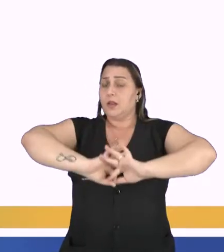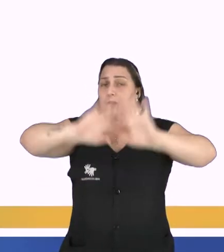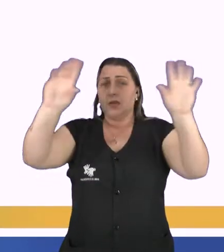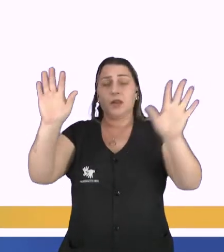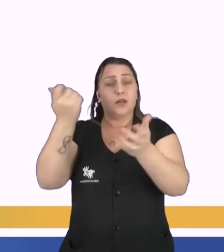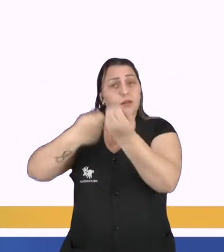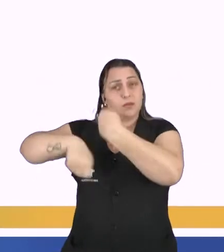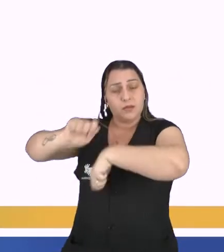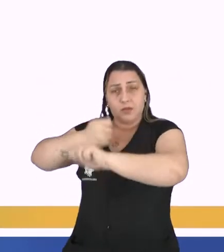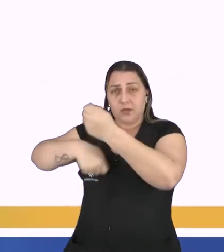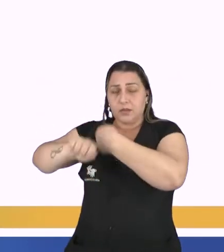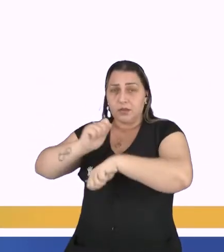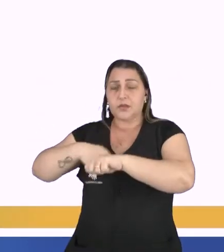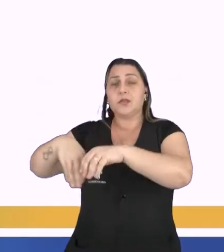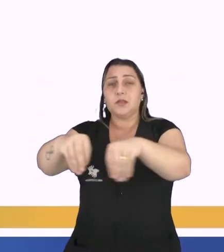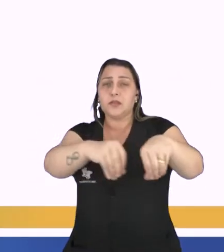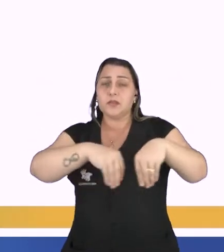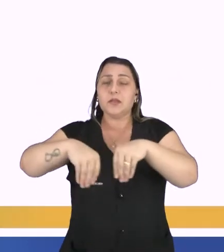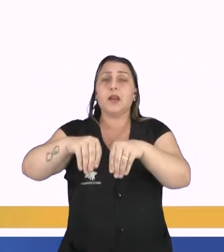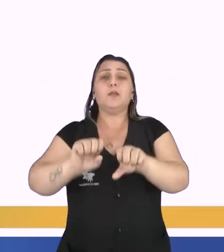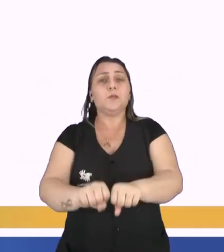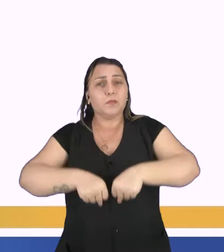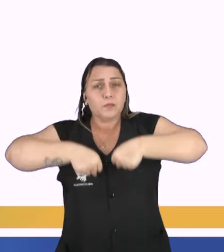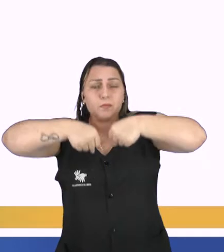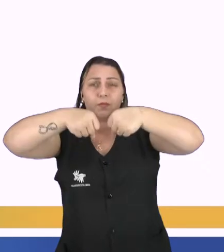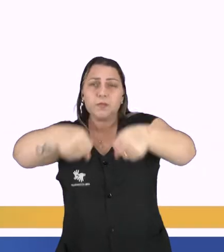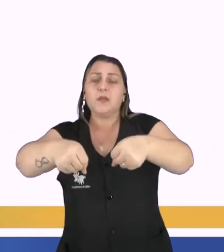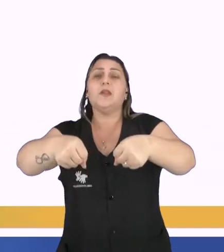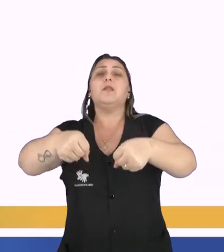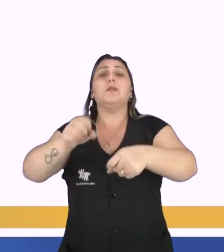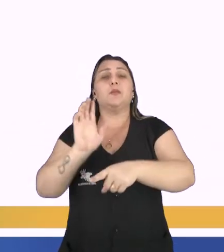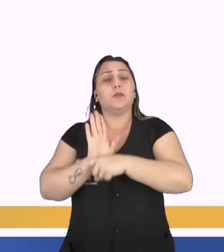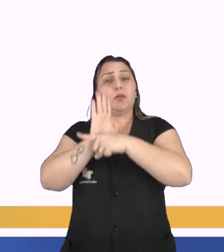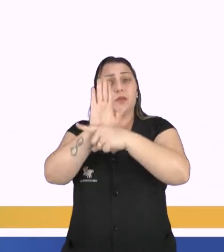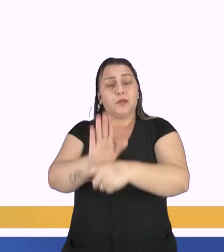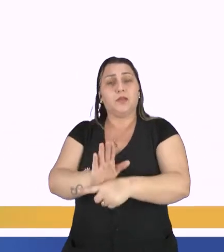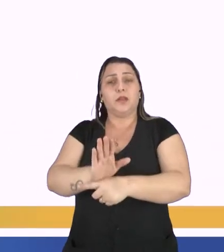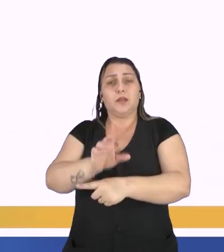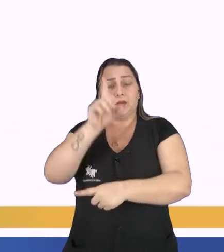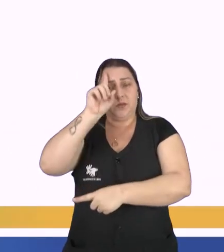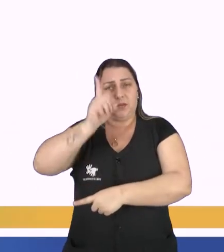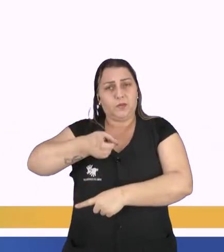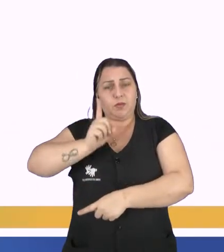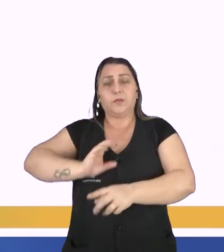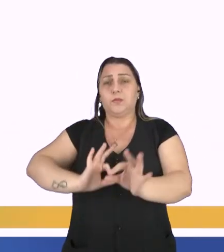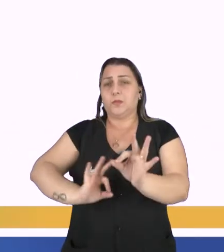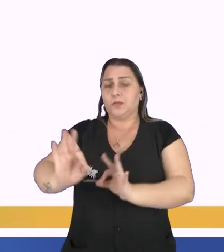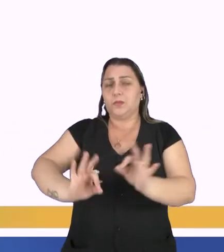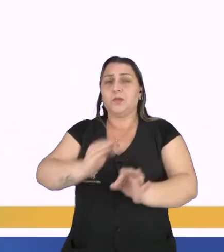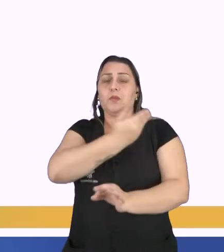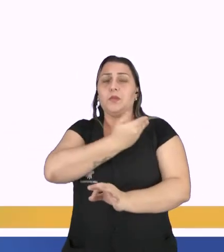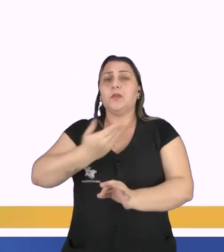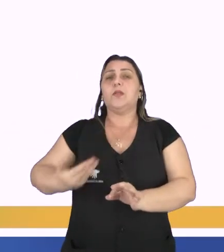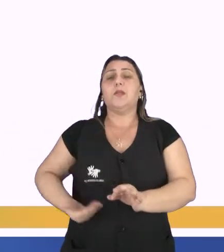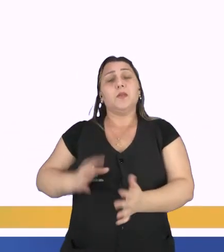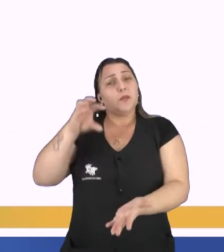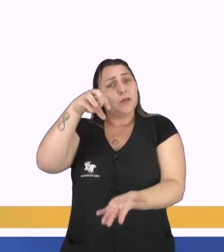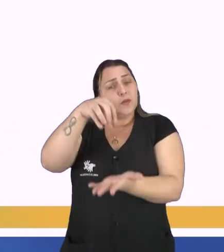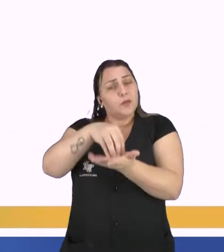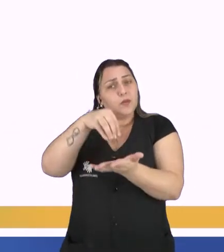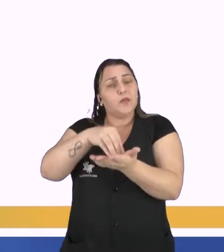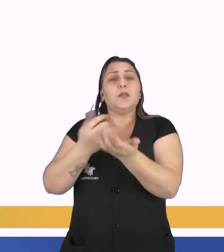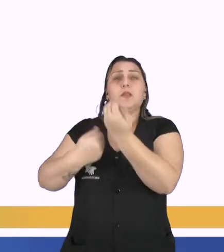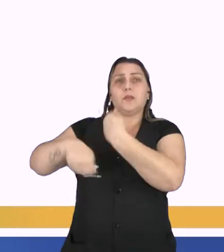liberdade administrativa das províncias, né? Lutavam pela manutenção da ordem pública e eram favoráveis à